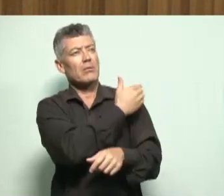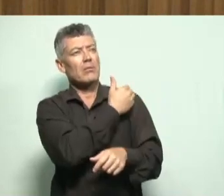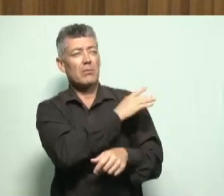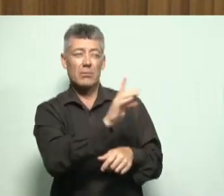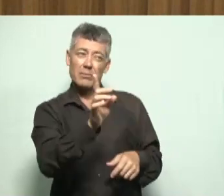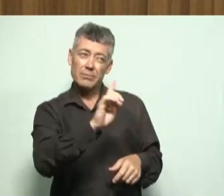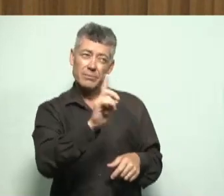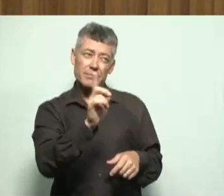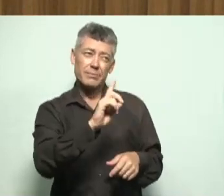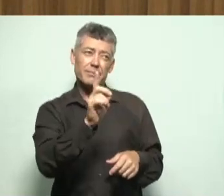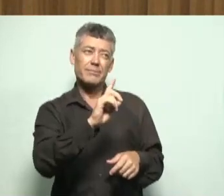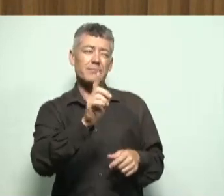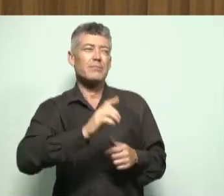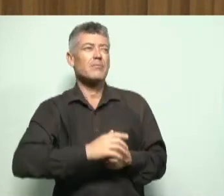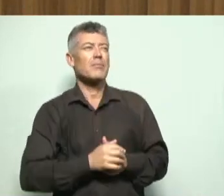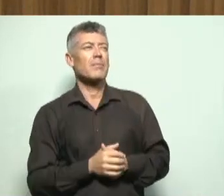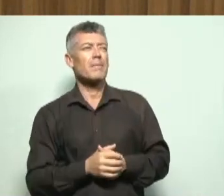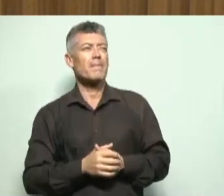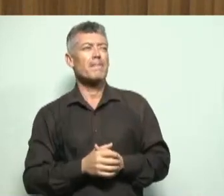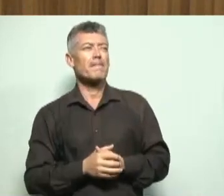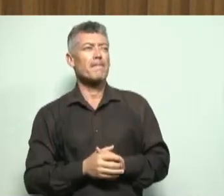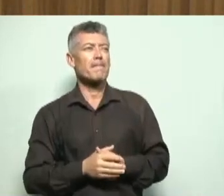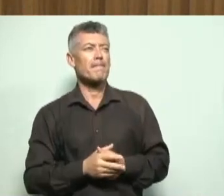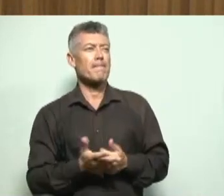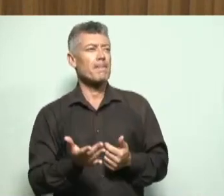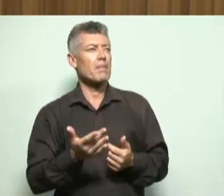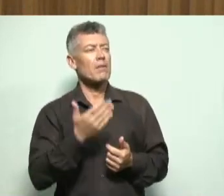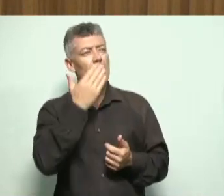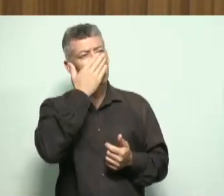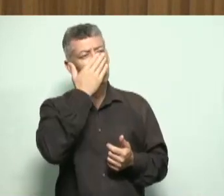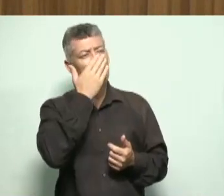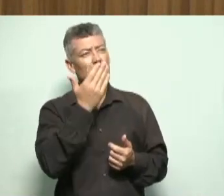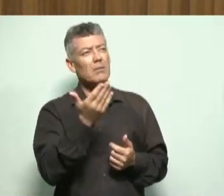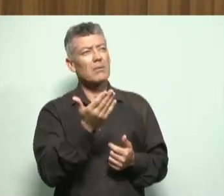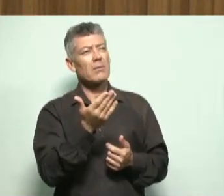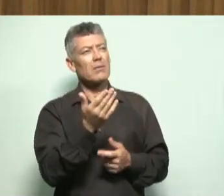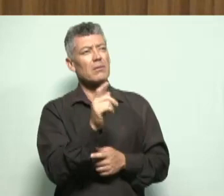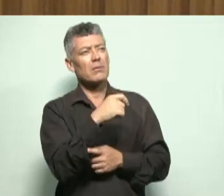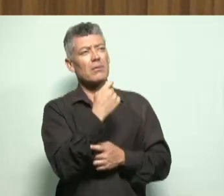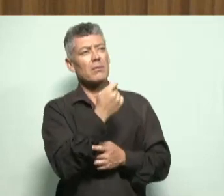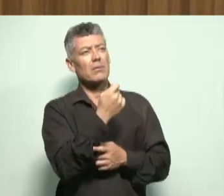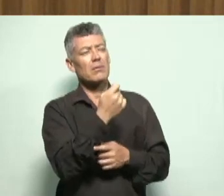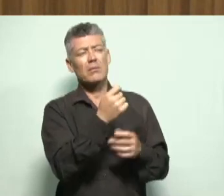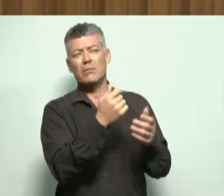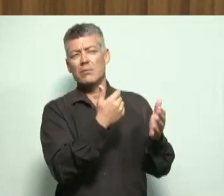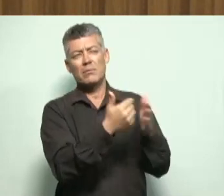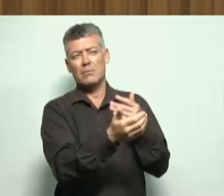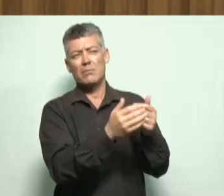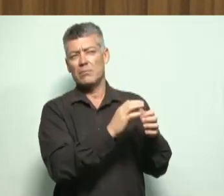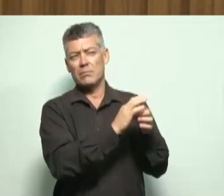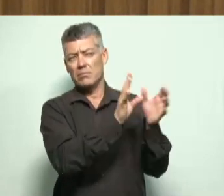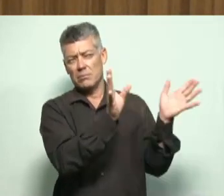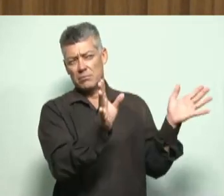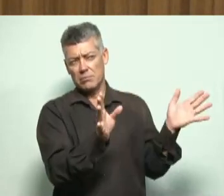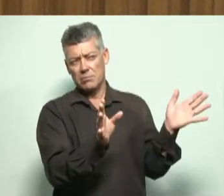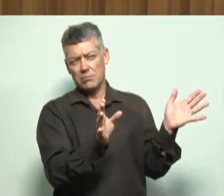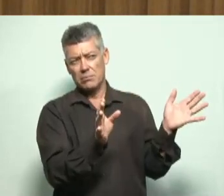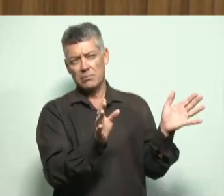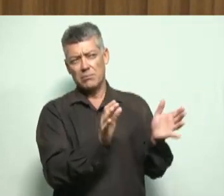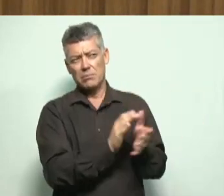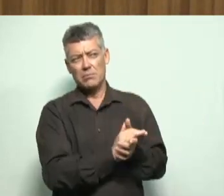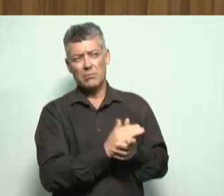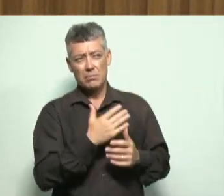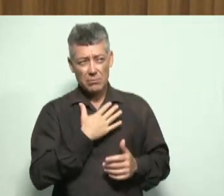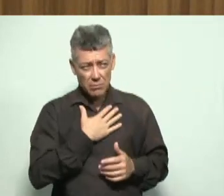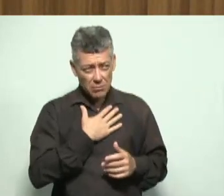tenho preconceito com quem é homossexual, com quem é trans, não. Não tenho nenhum tipo de preconceito. O que eu